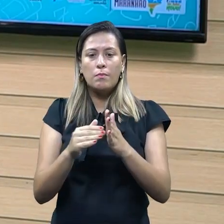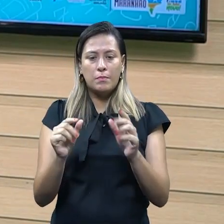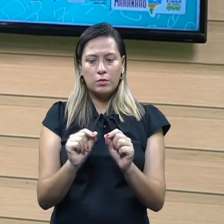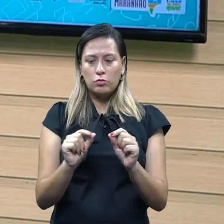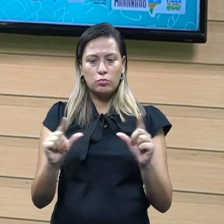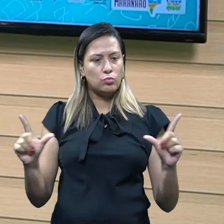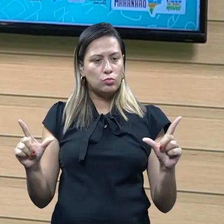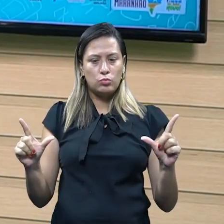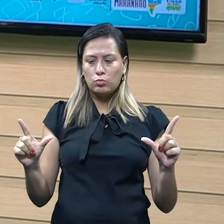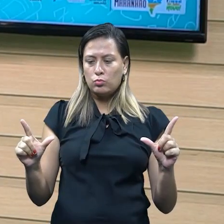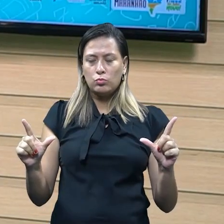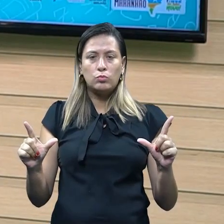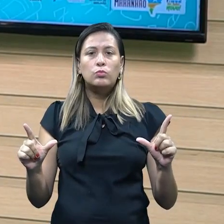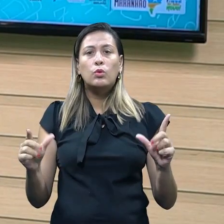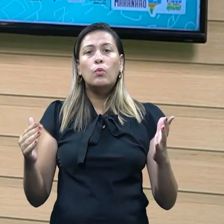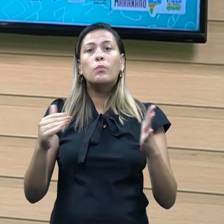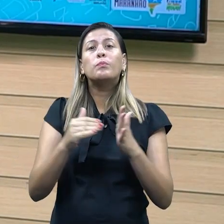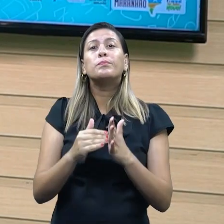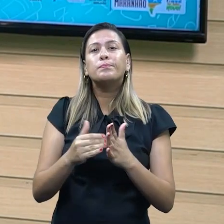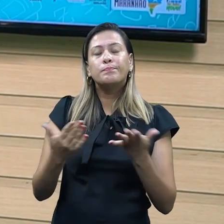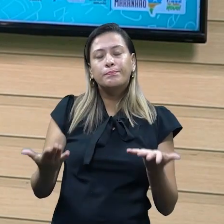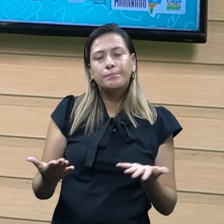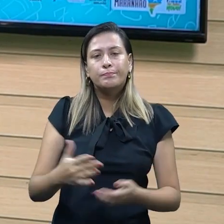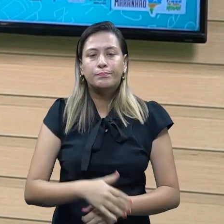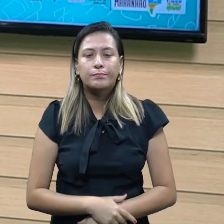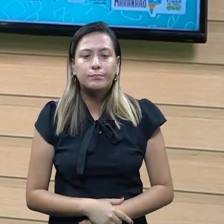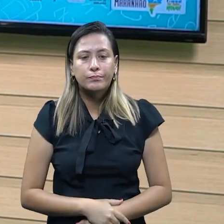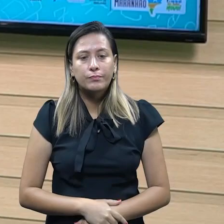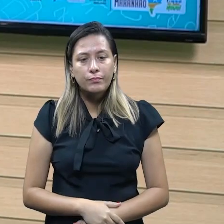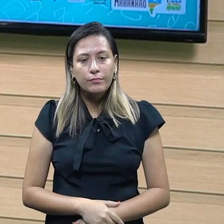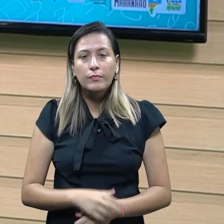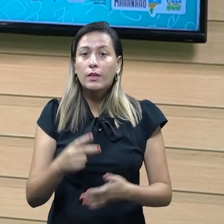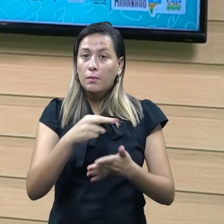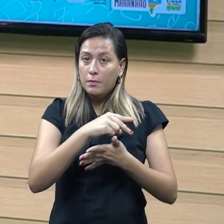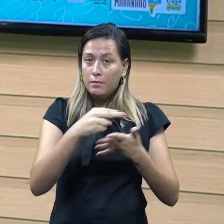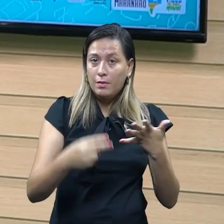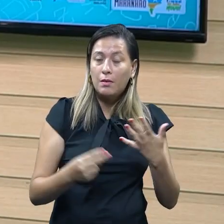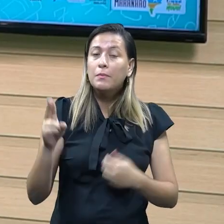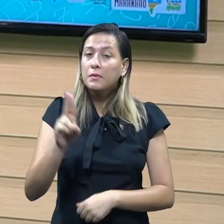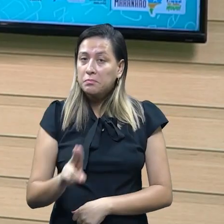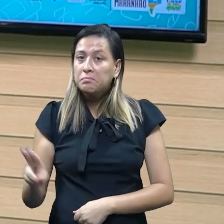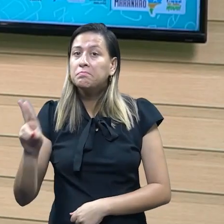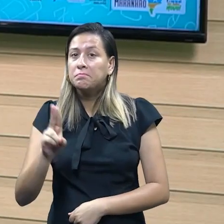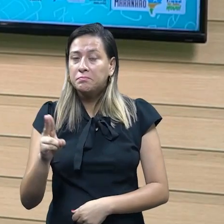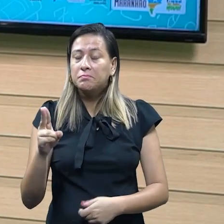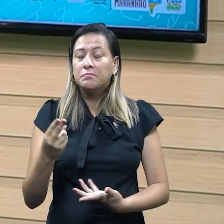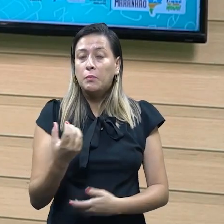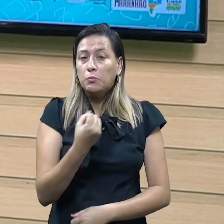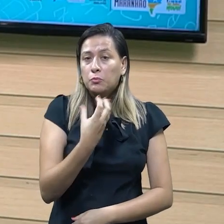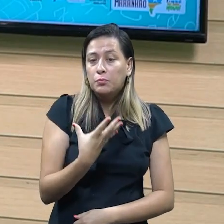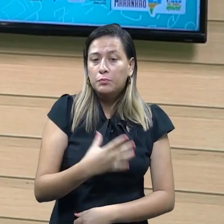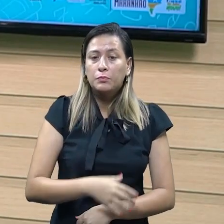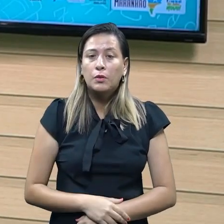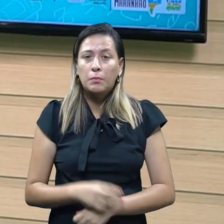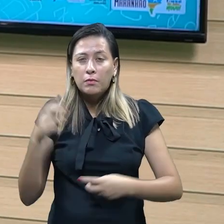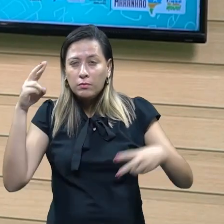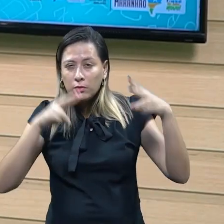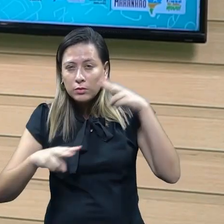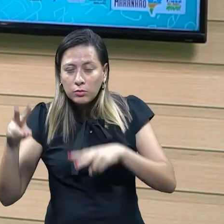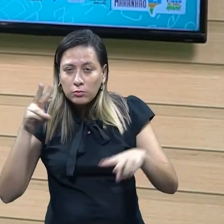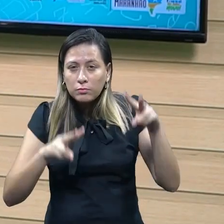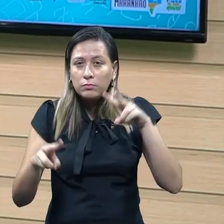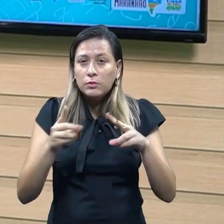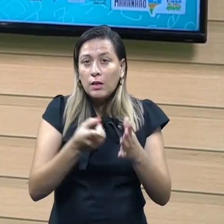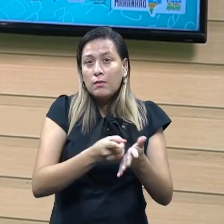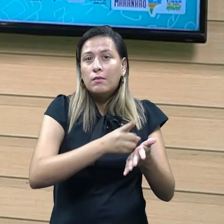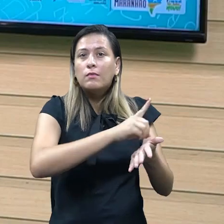zoom, onde ele foi ampliado. Então, ele realmente é uma ferramenta bem útil em que você pode visualizar